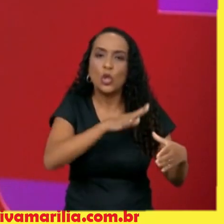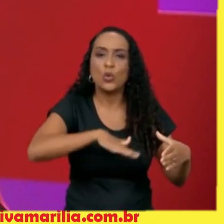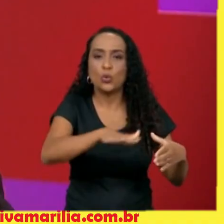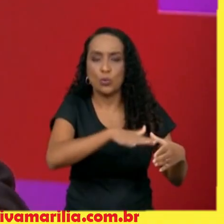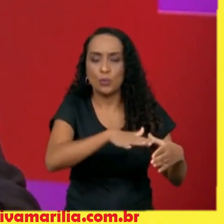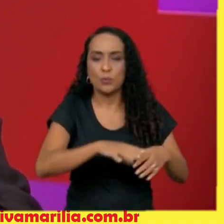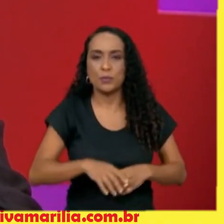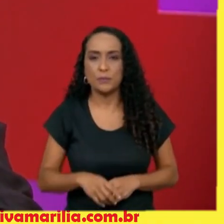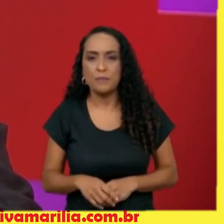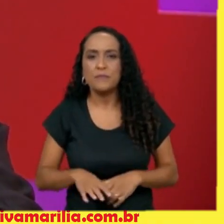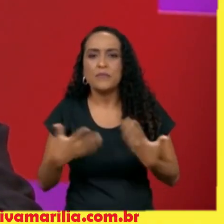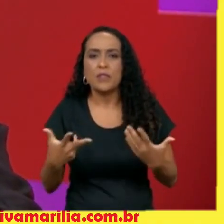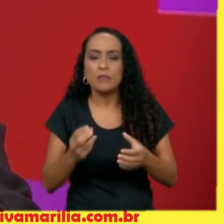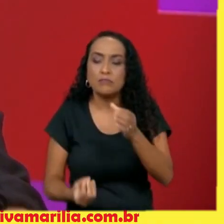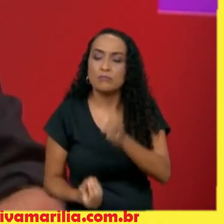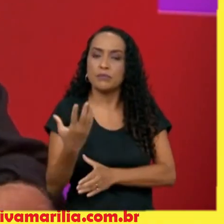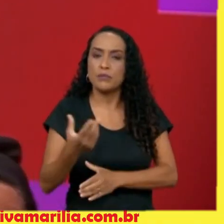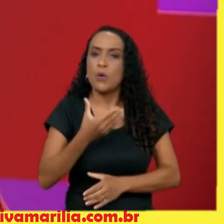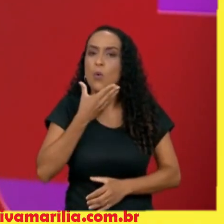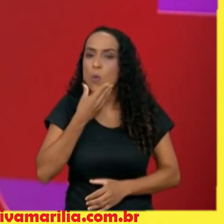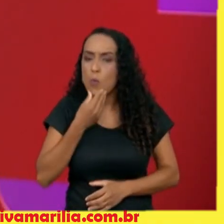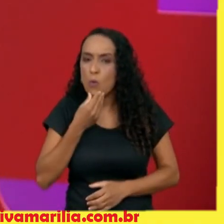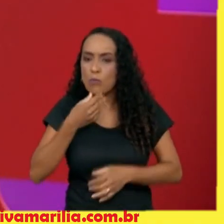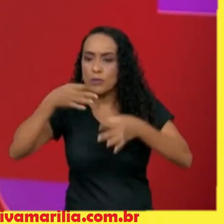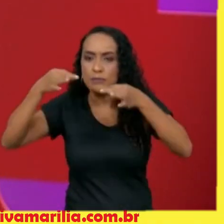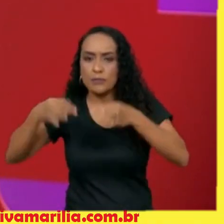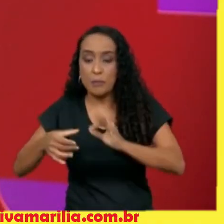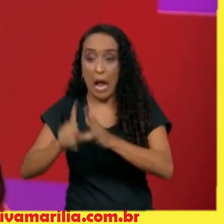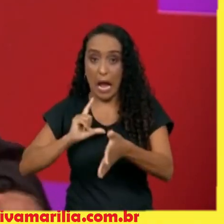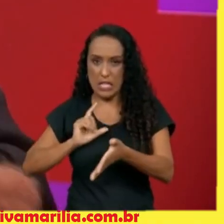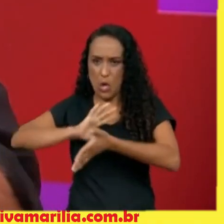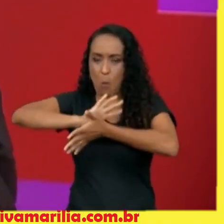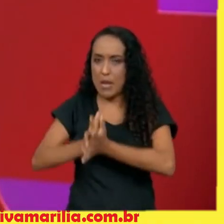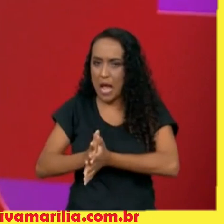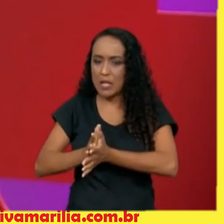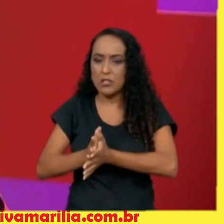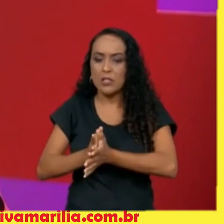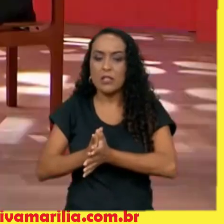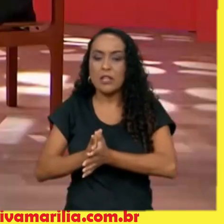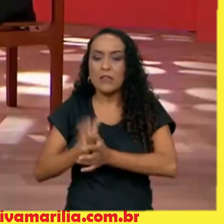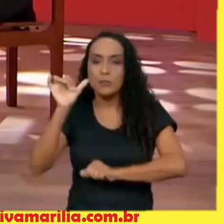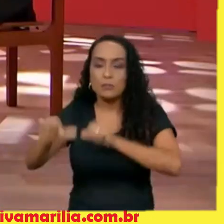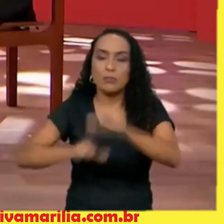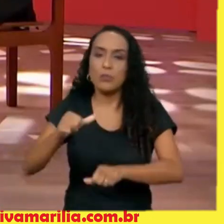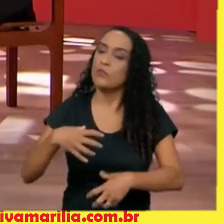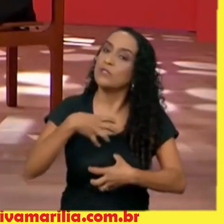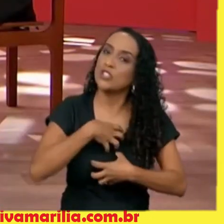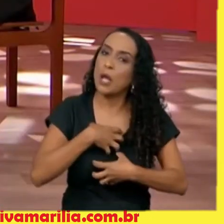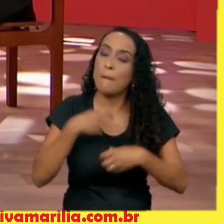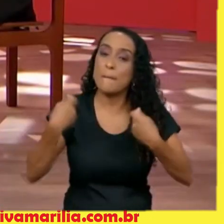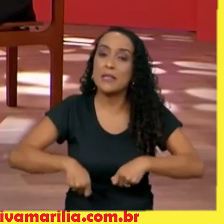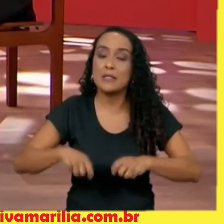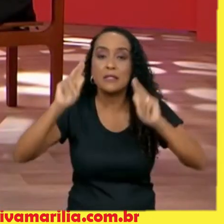Então, vai criar o homem de bem, ou seja, um cara que era antes humilhado, ele vai se sentir agora virtuoso. A principal necessidade